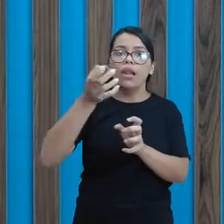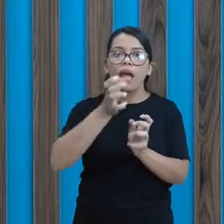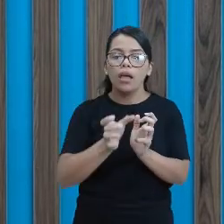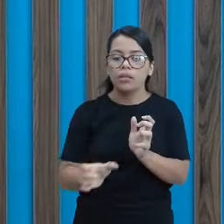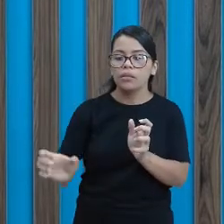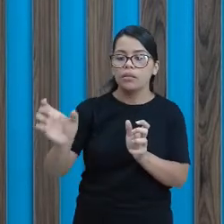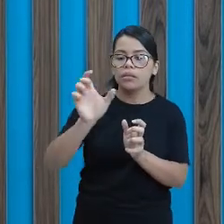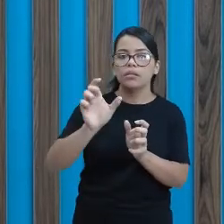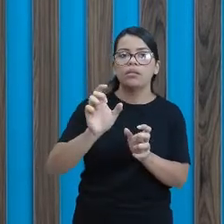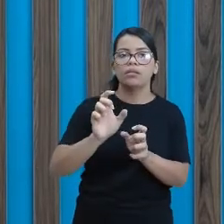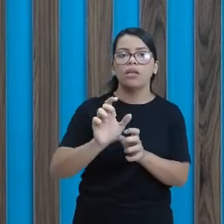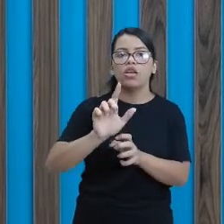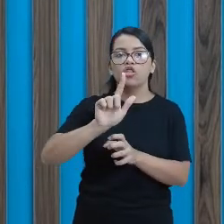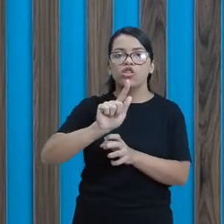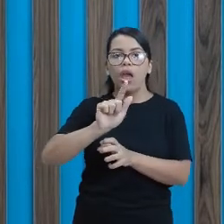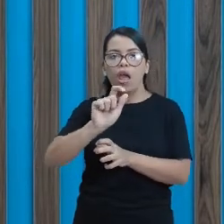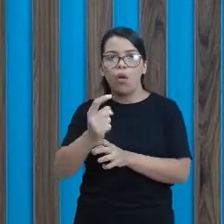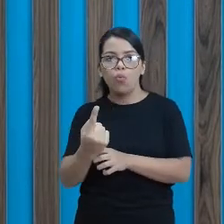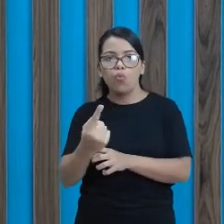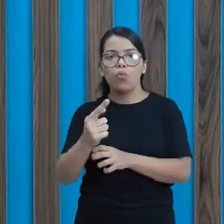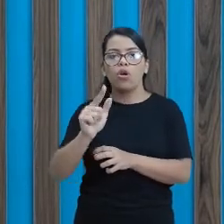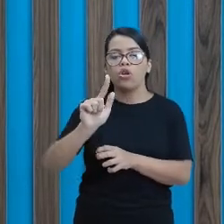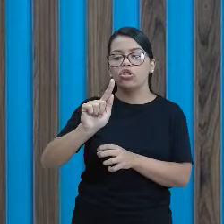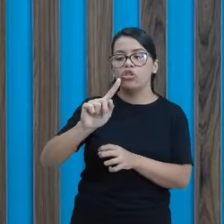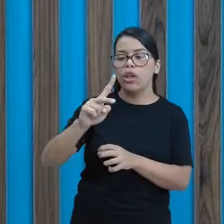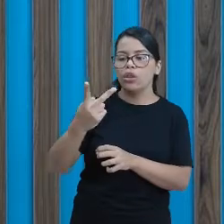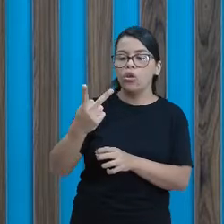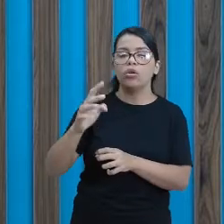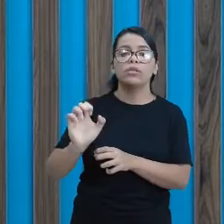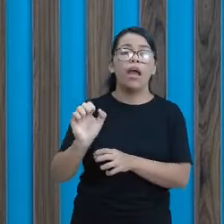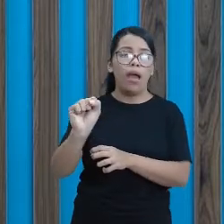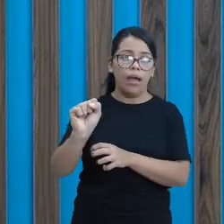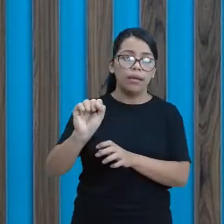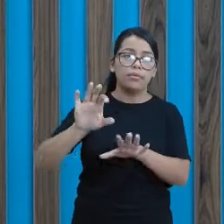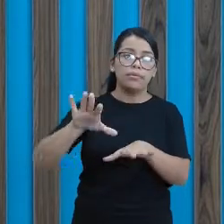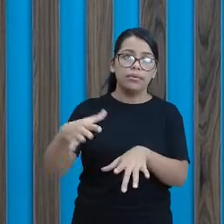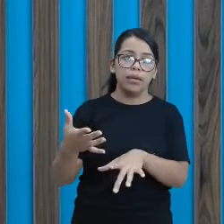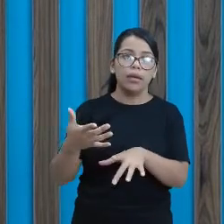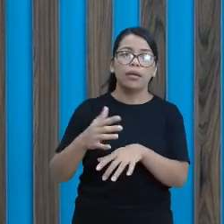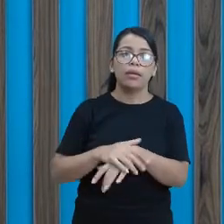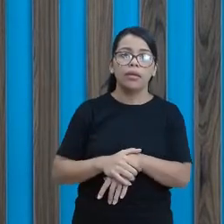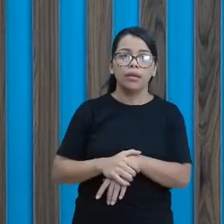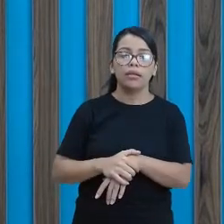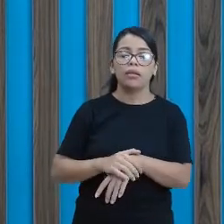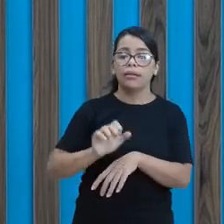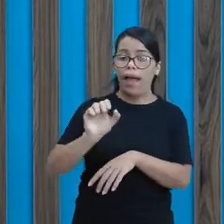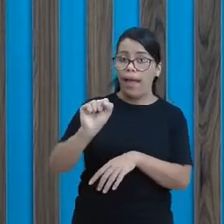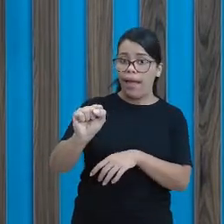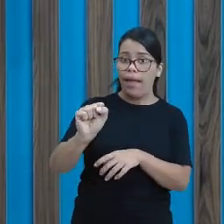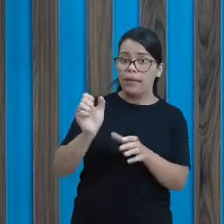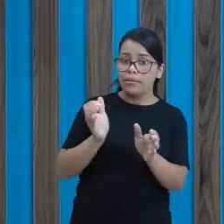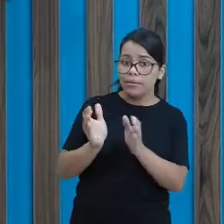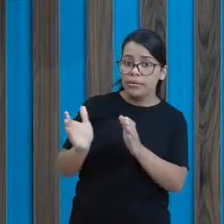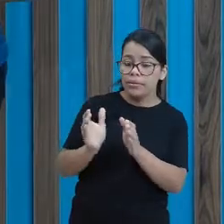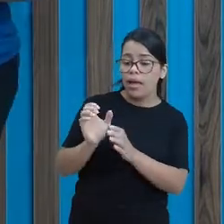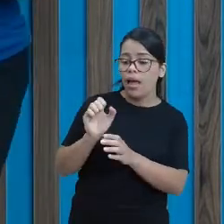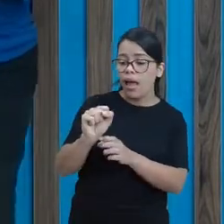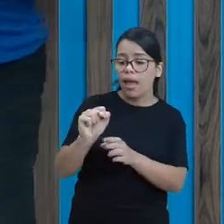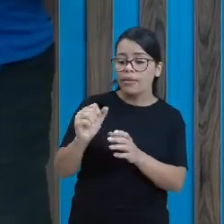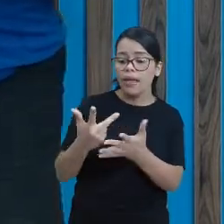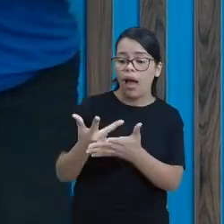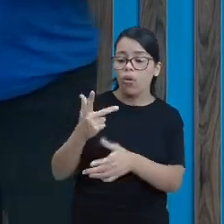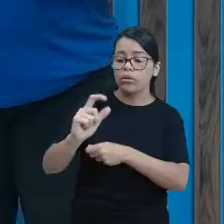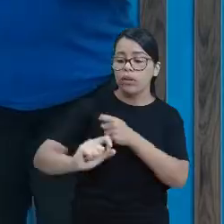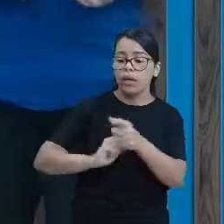ó. A fase G1, a S e a G2. É nessa fase aqui, ó, na fase S, que